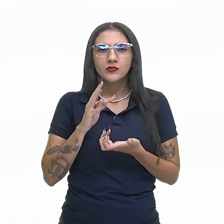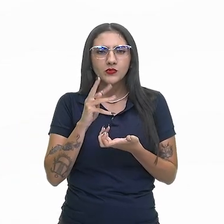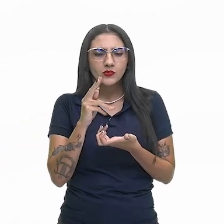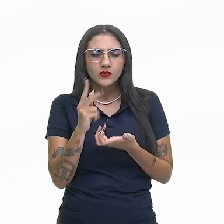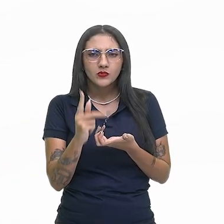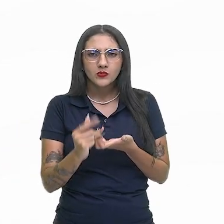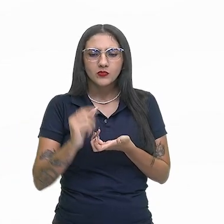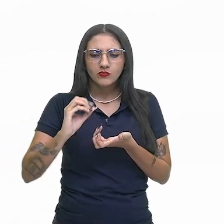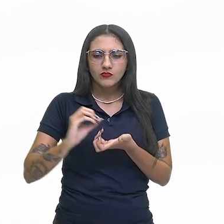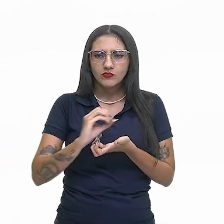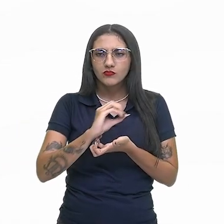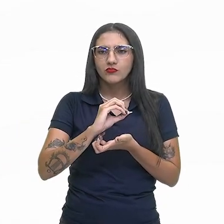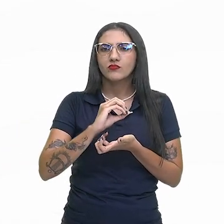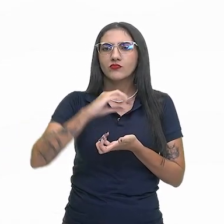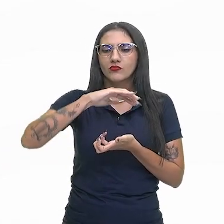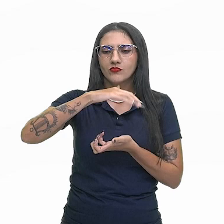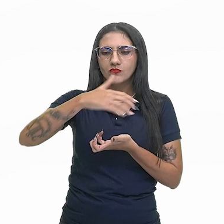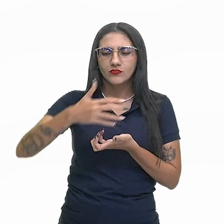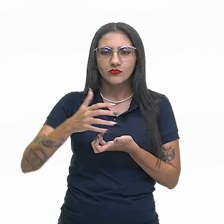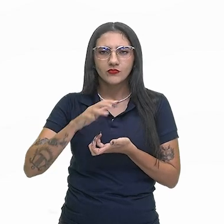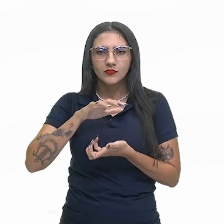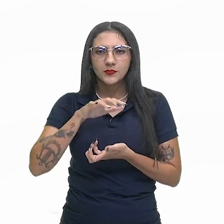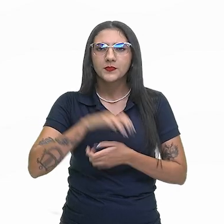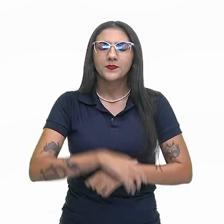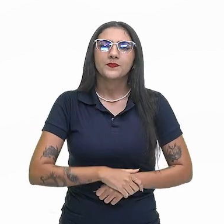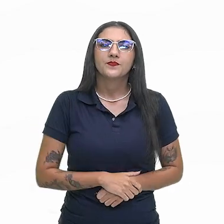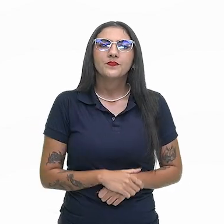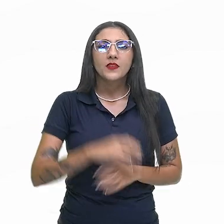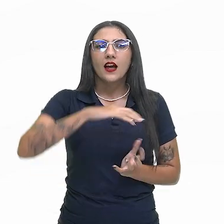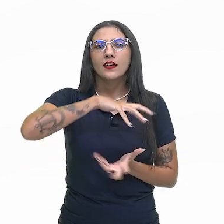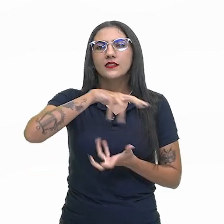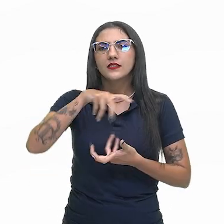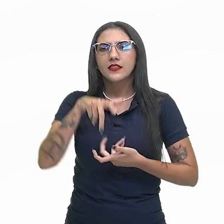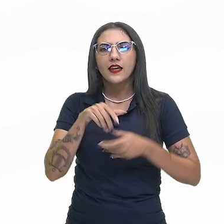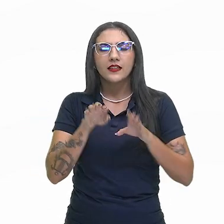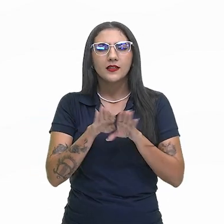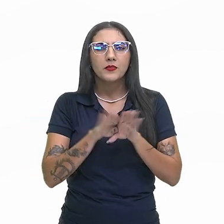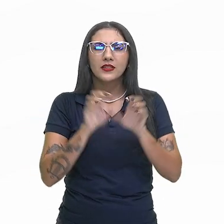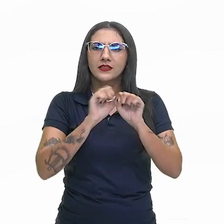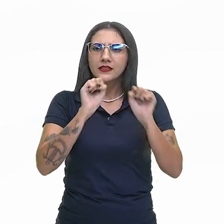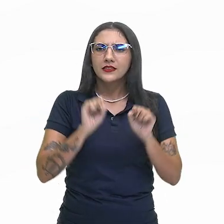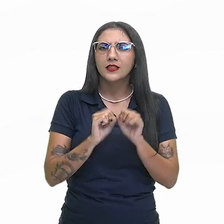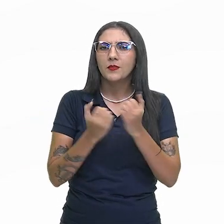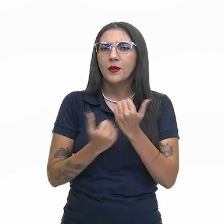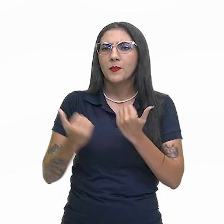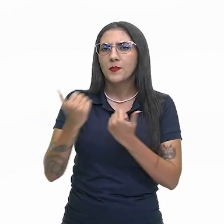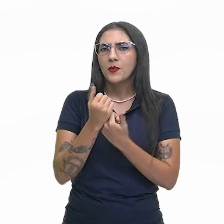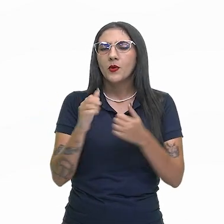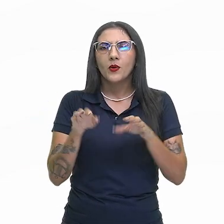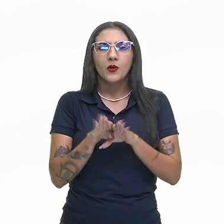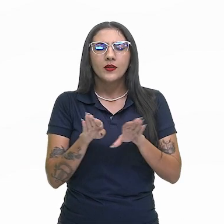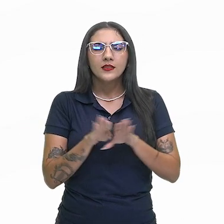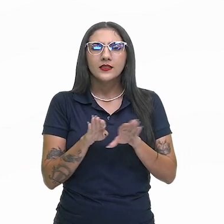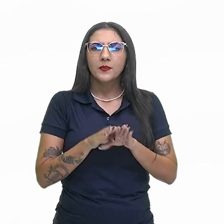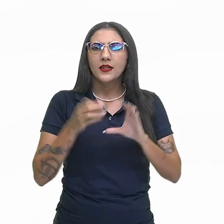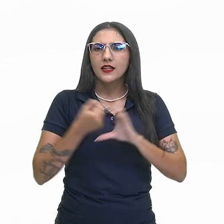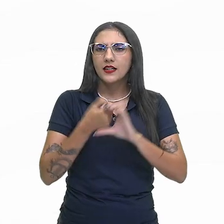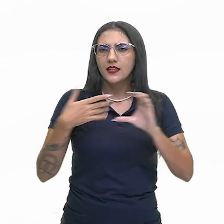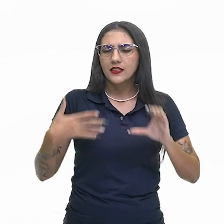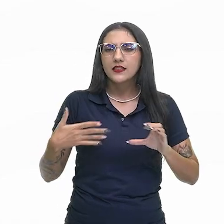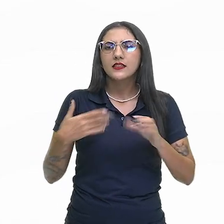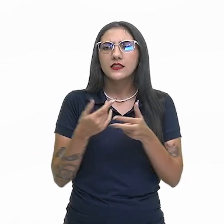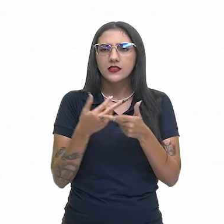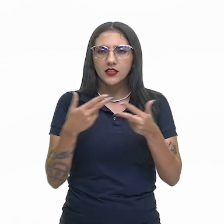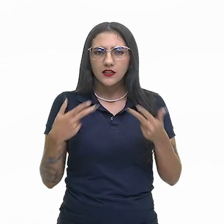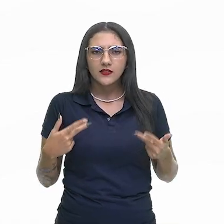inferior, manto e crosta terrestre, a Terra e seus subsistemas, a dinâmica da litosfera e as